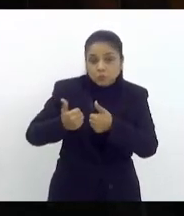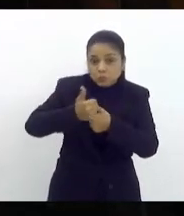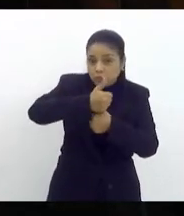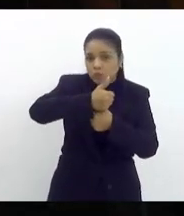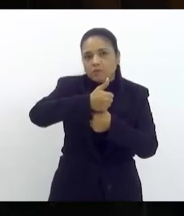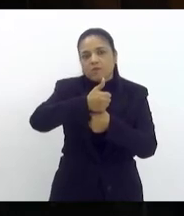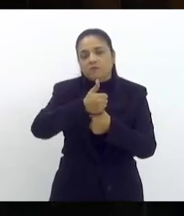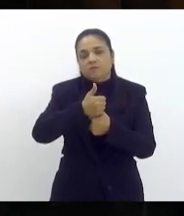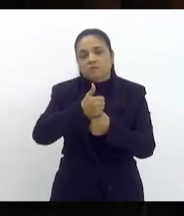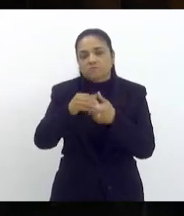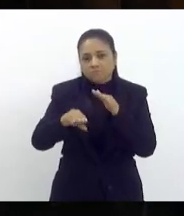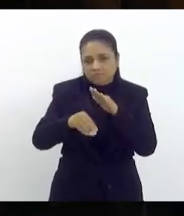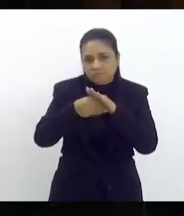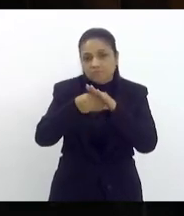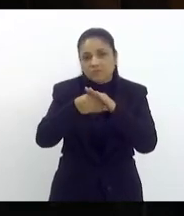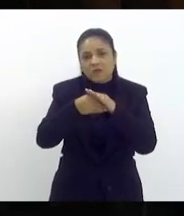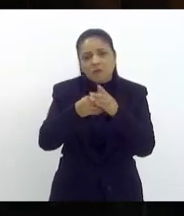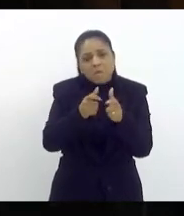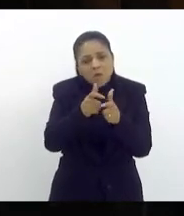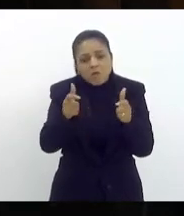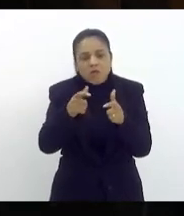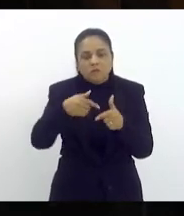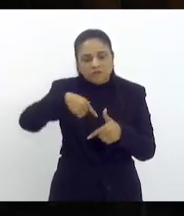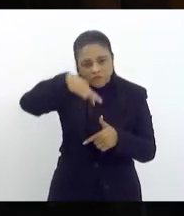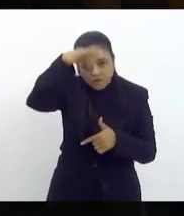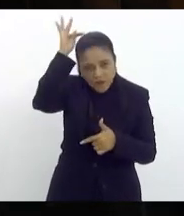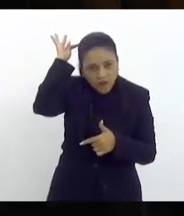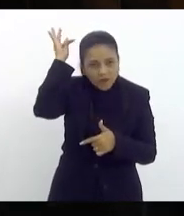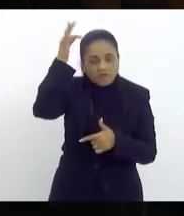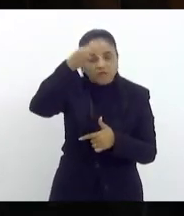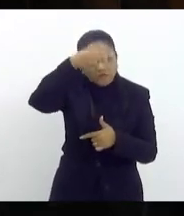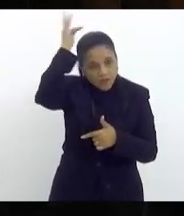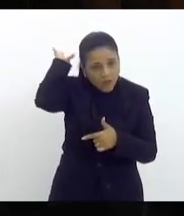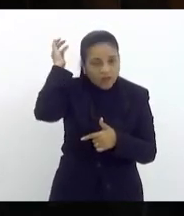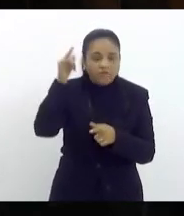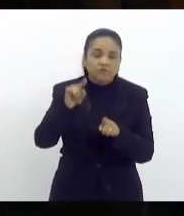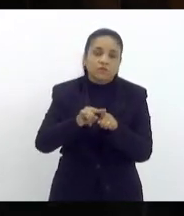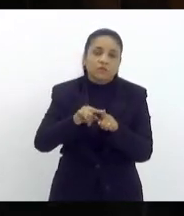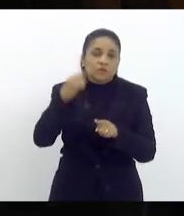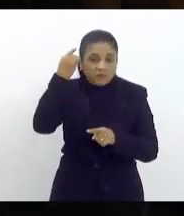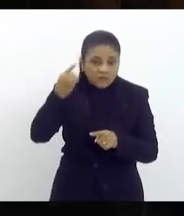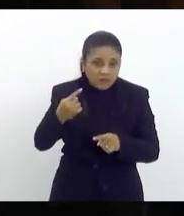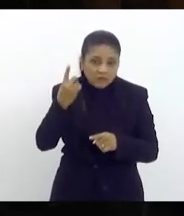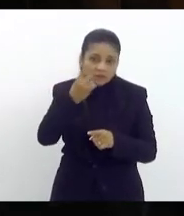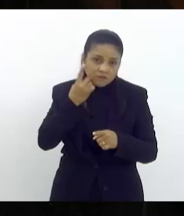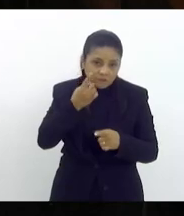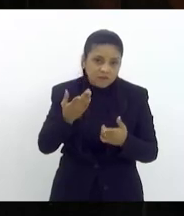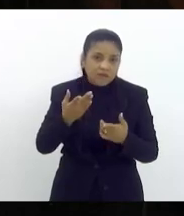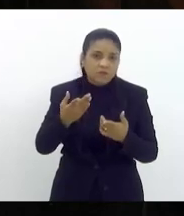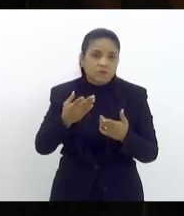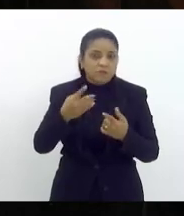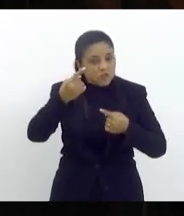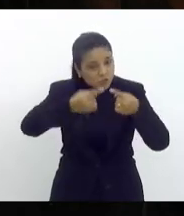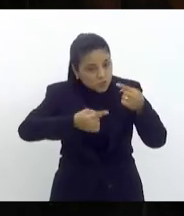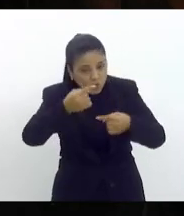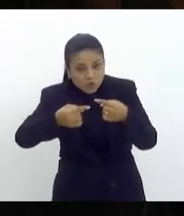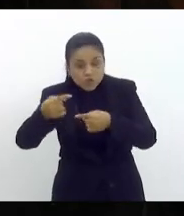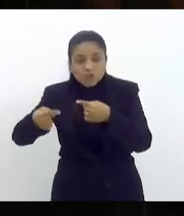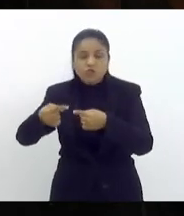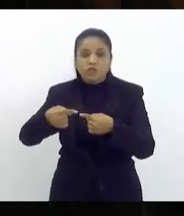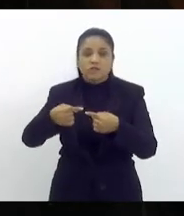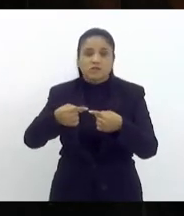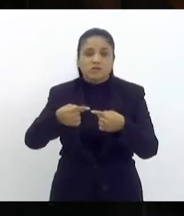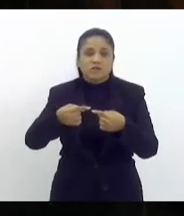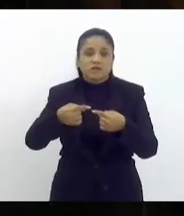maioria das emendas do deputado Flávio da deputada Dani nesse sentido de trazer a discussão e vamos fazer a